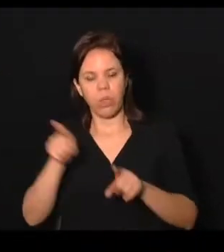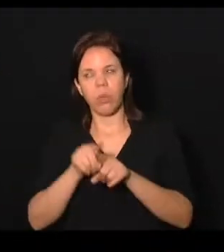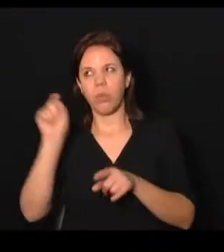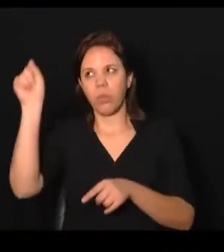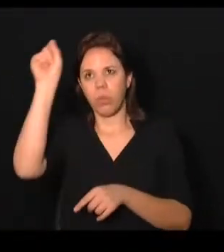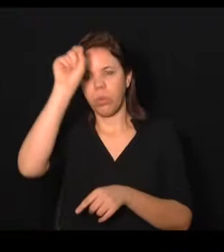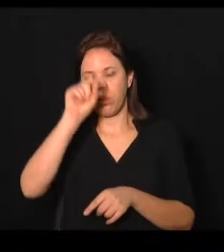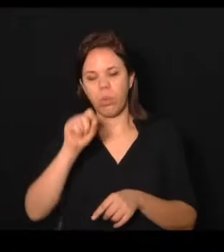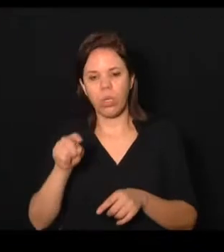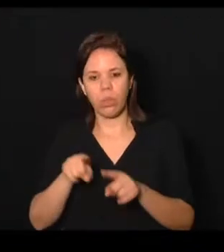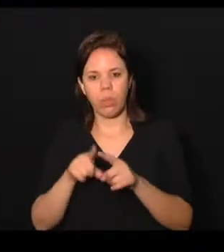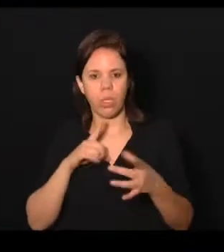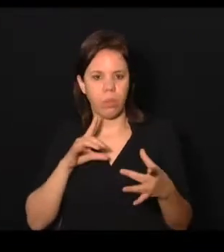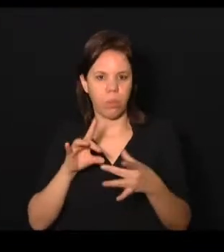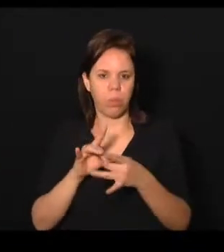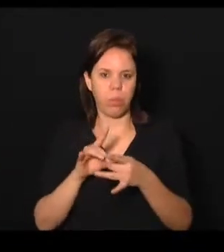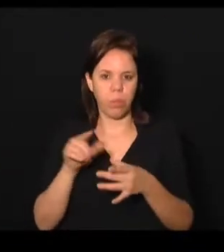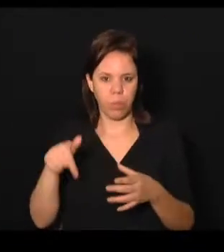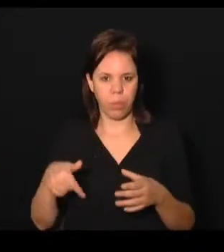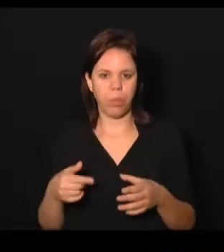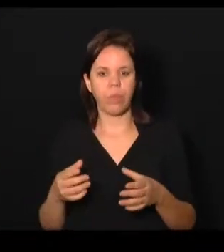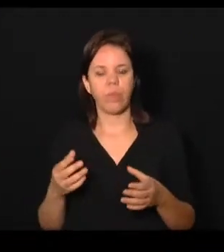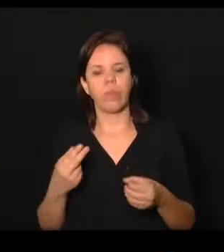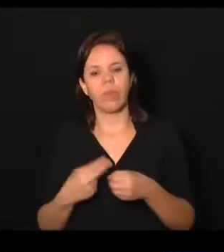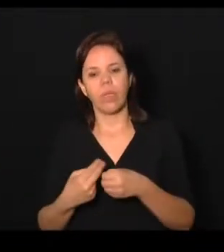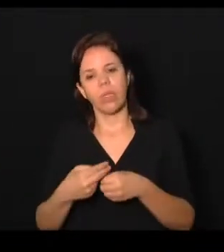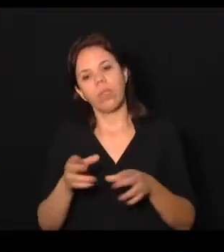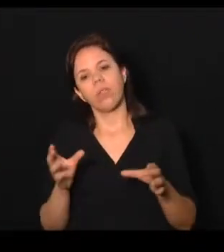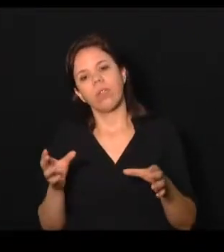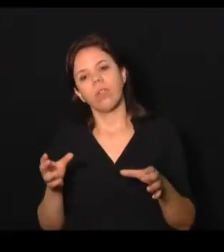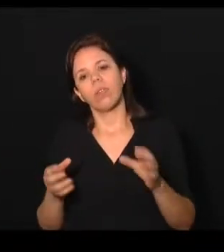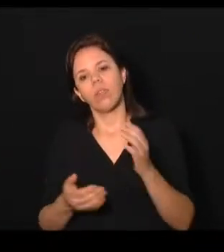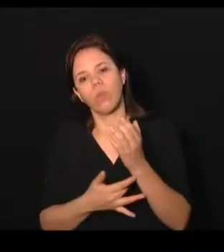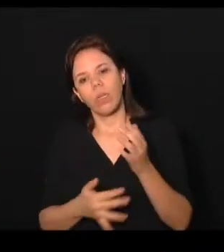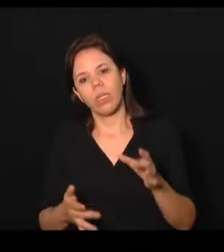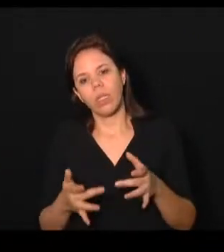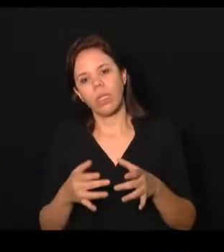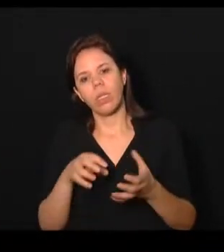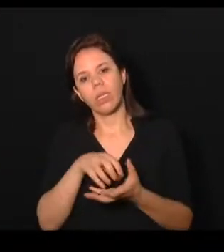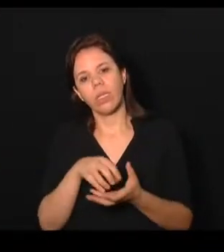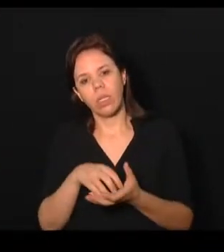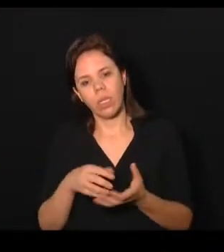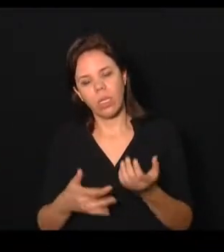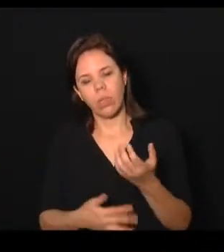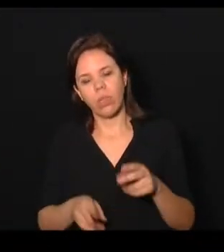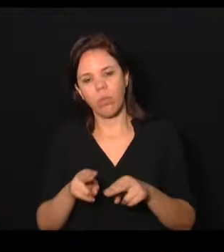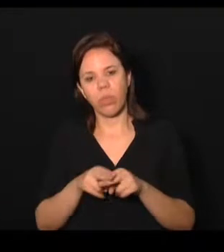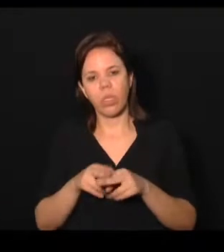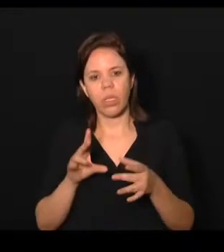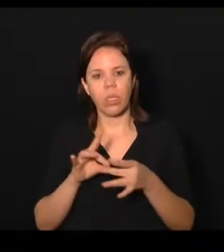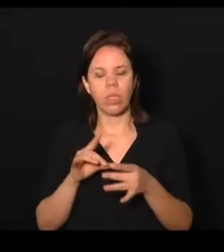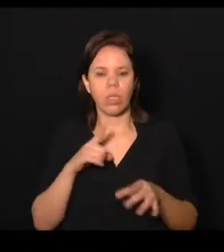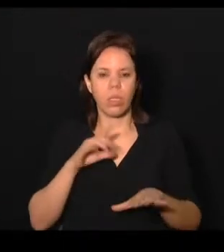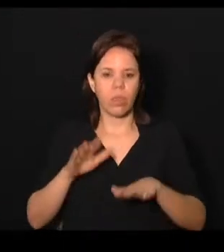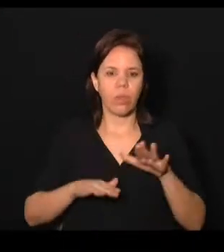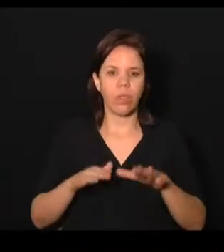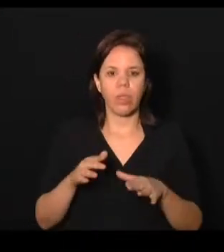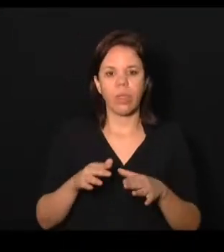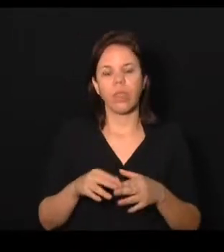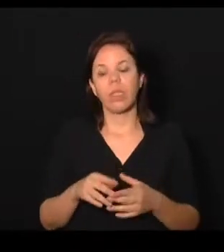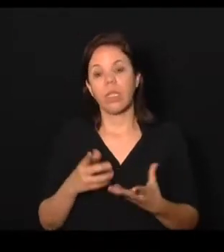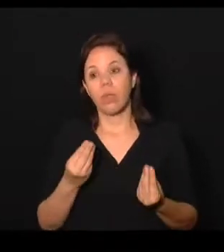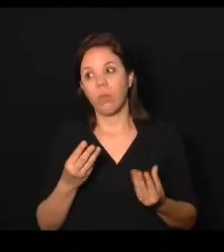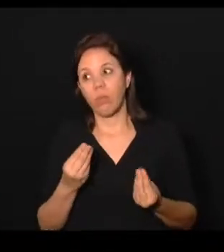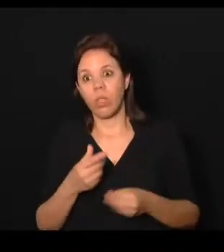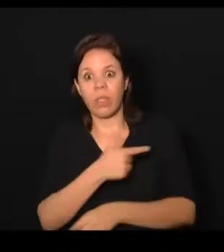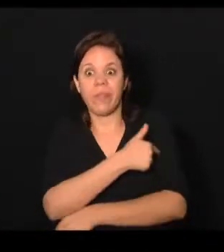estados. A gente fez questão de fazer convênio com outros estados, principalmente por conta dessas questões de epidemia. Às vezes você tem questões de vacinação em massa, como a